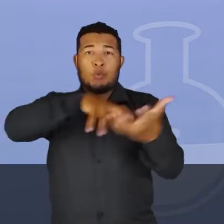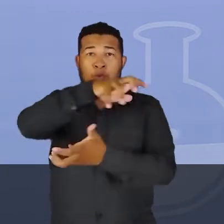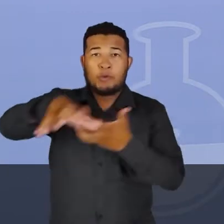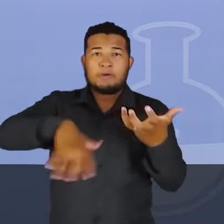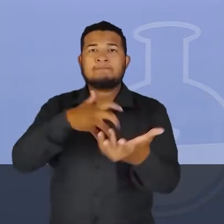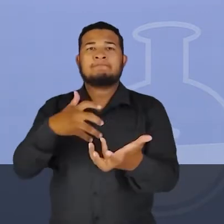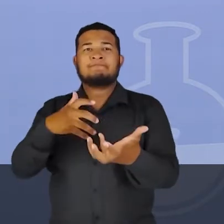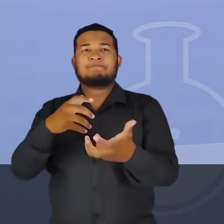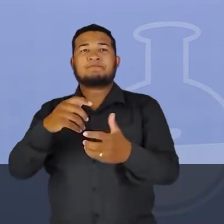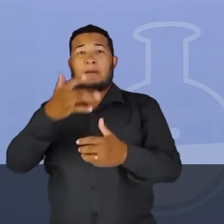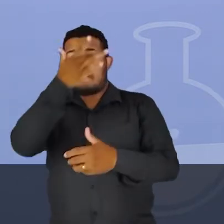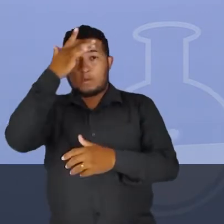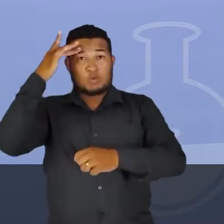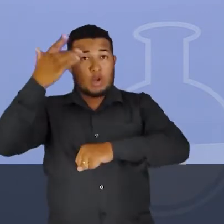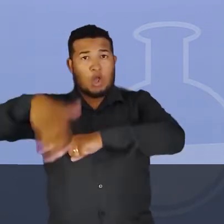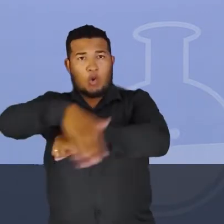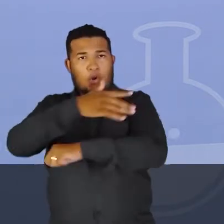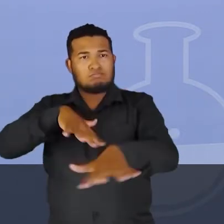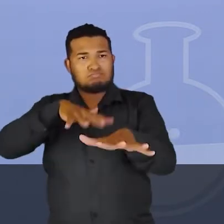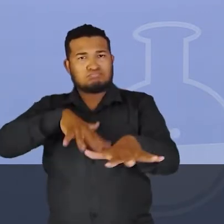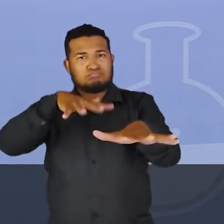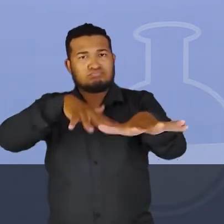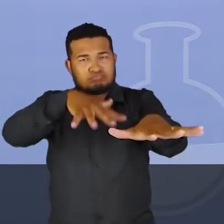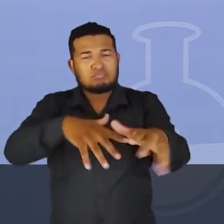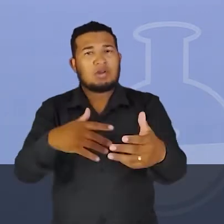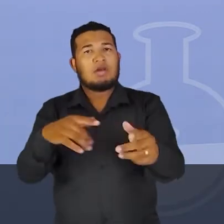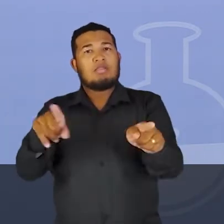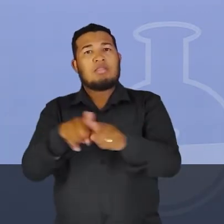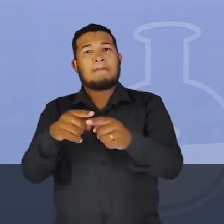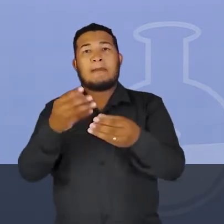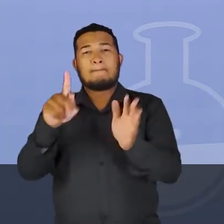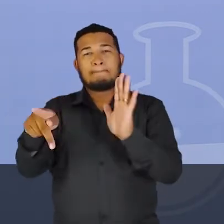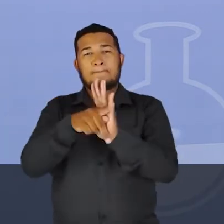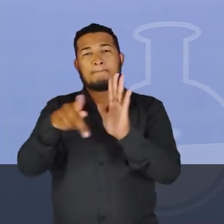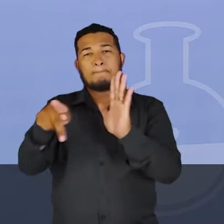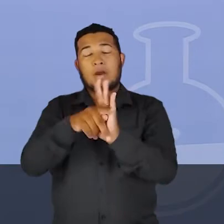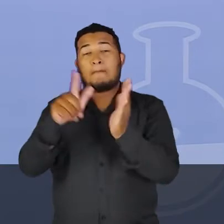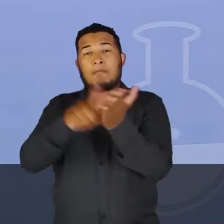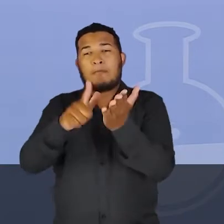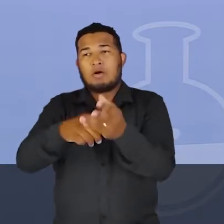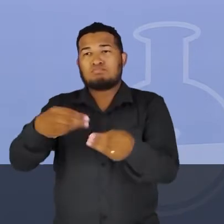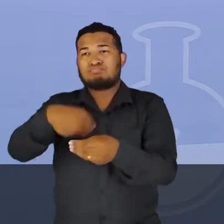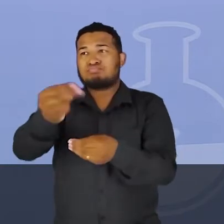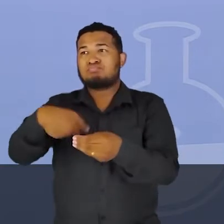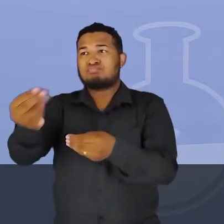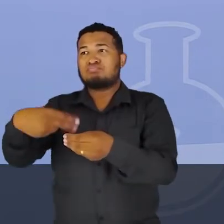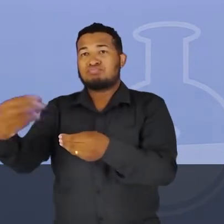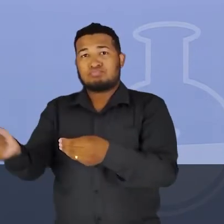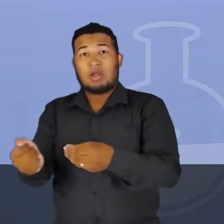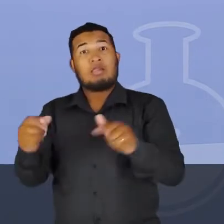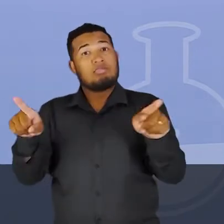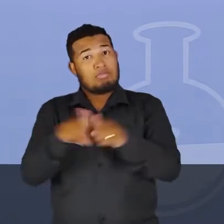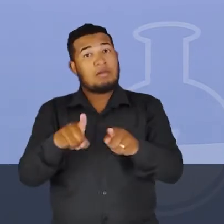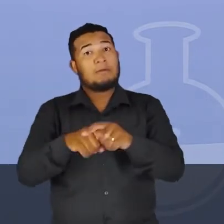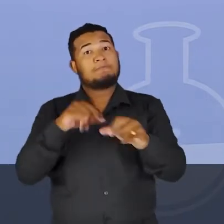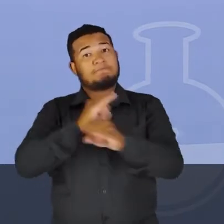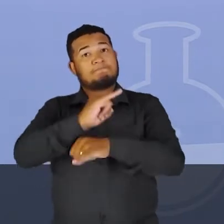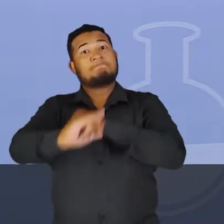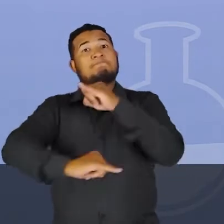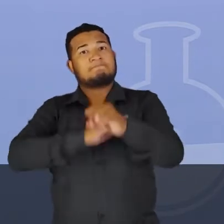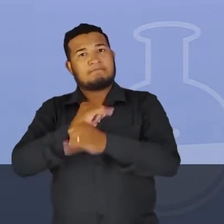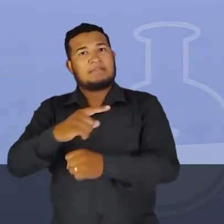as passeatas, as panfletagens. Hoje em dia, a gente tem também os movimentos sociais pela internet, a gente fala